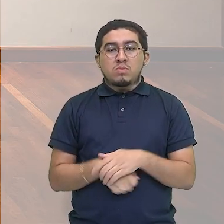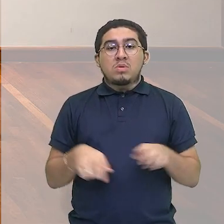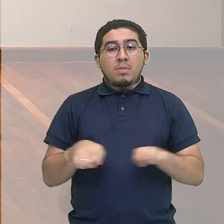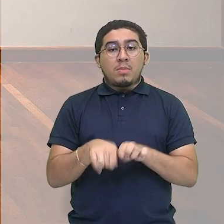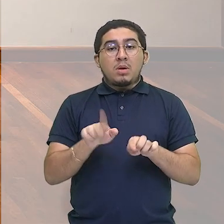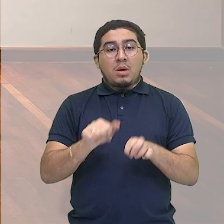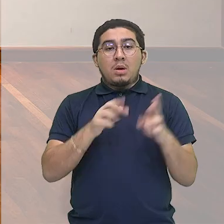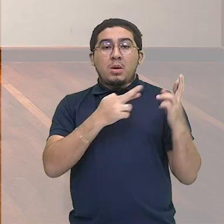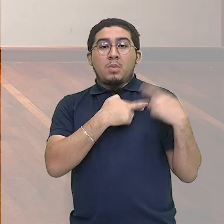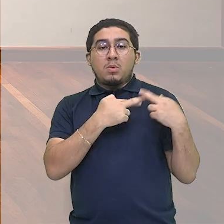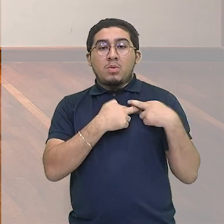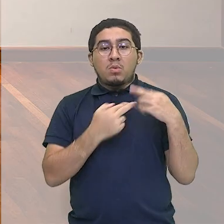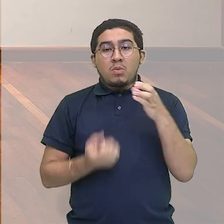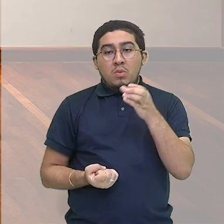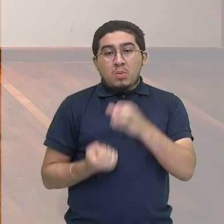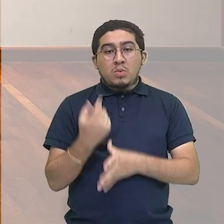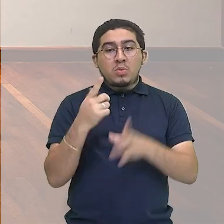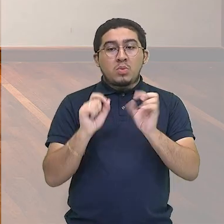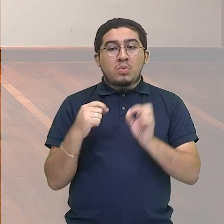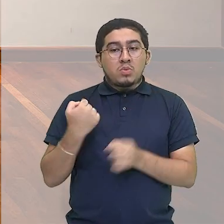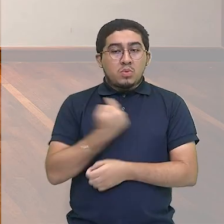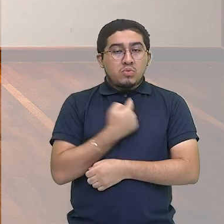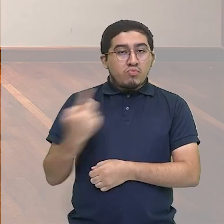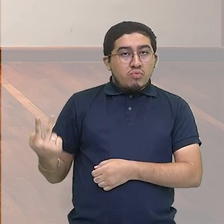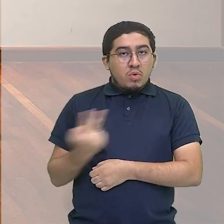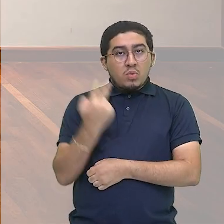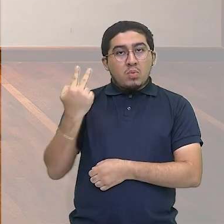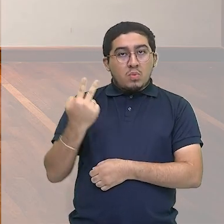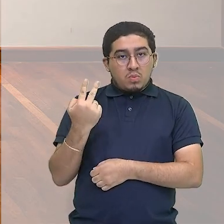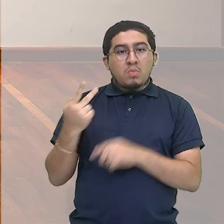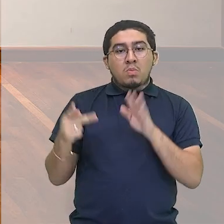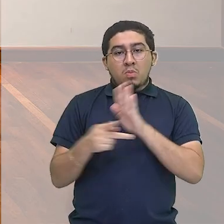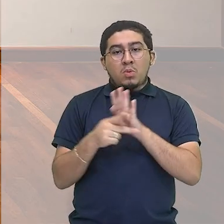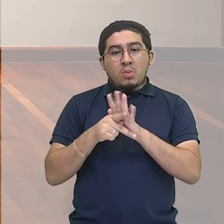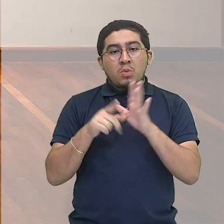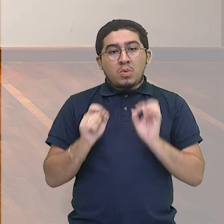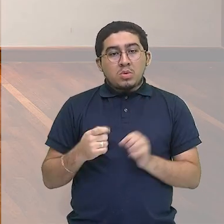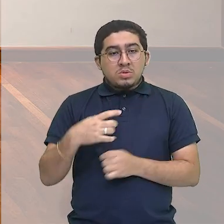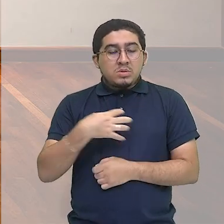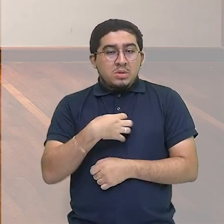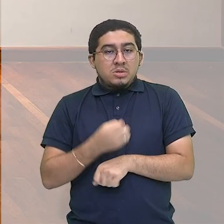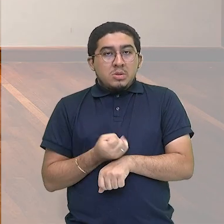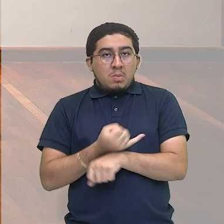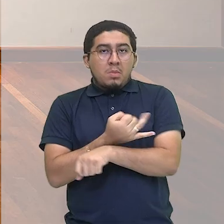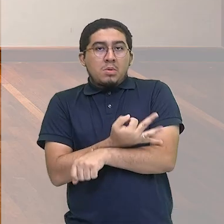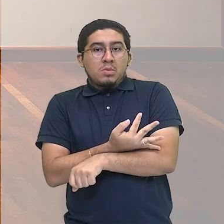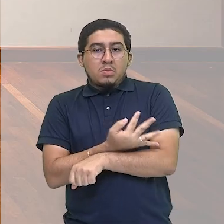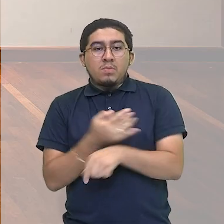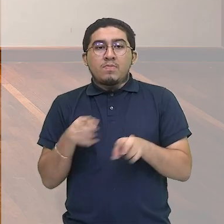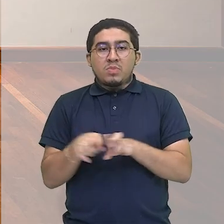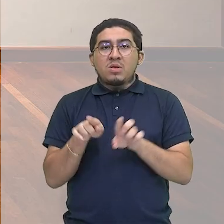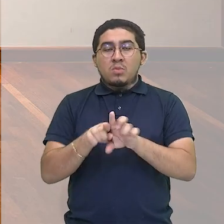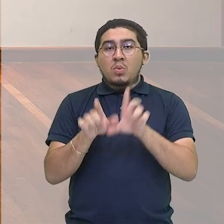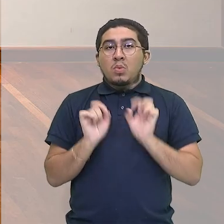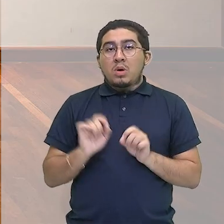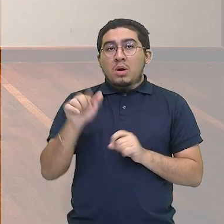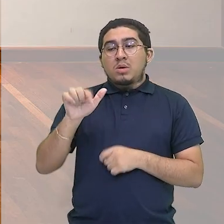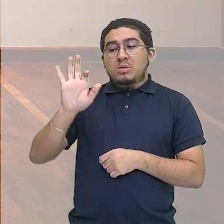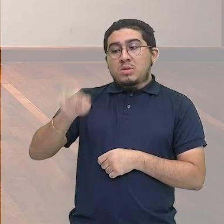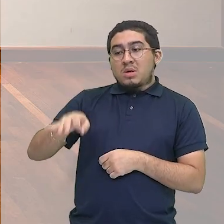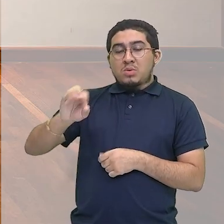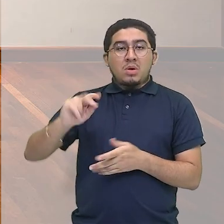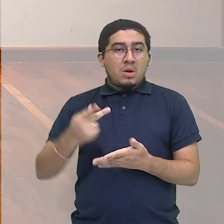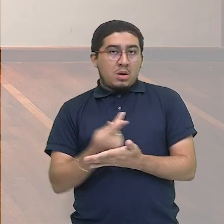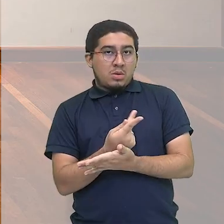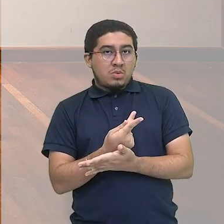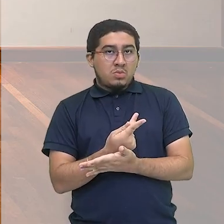responsável pela formação de nossos valores morais, de nossos sentimentos comuns, daquilo que é certo ou